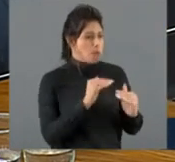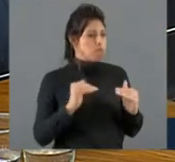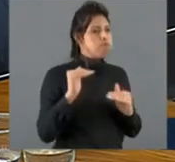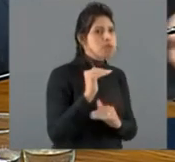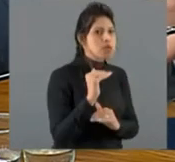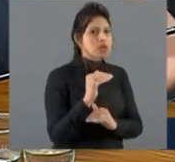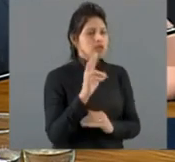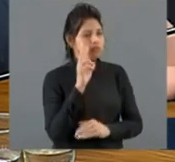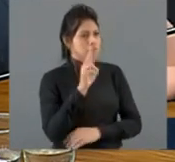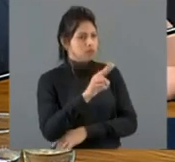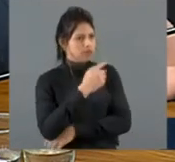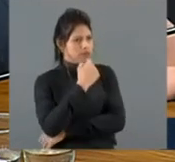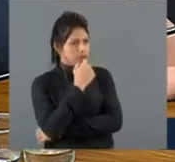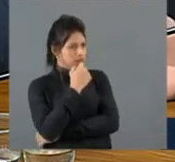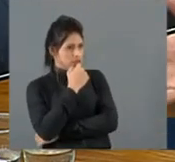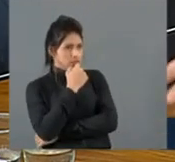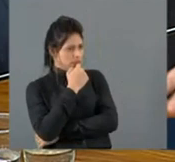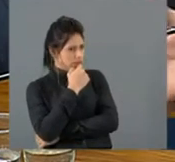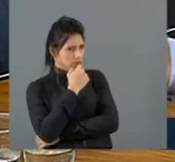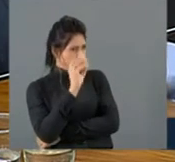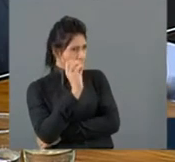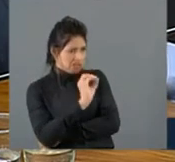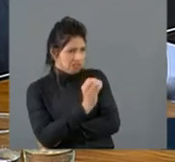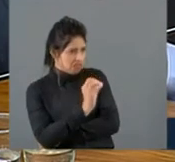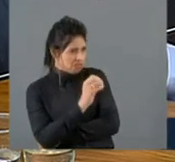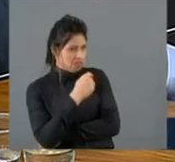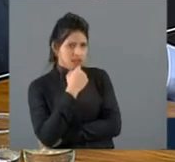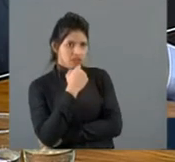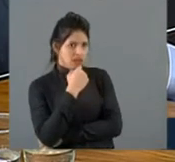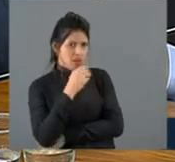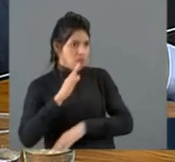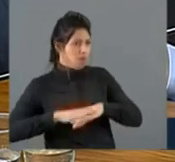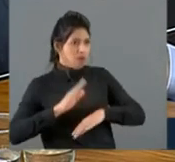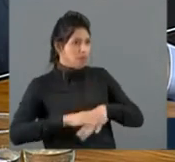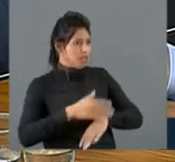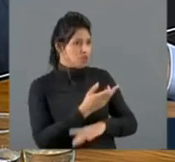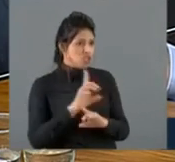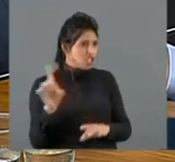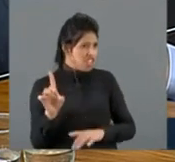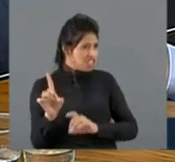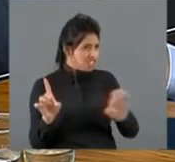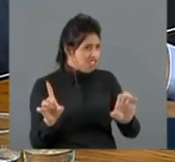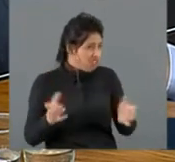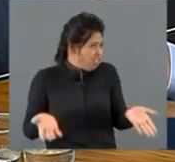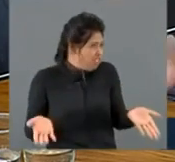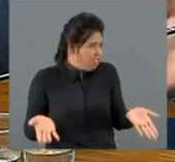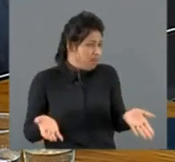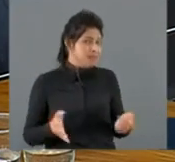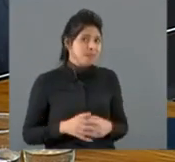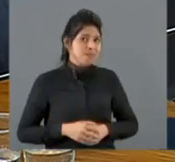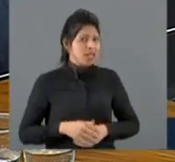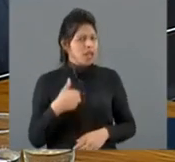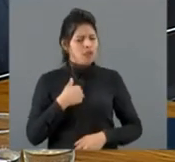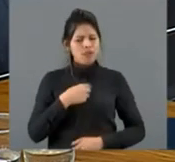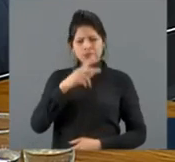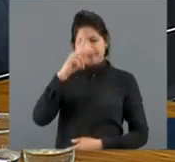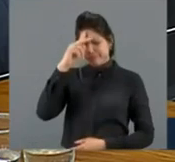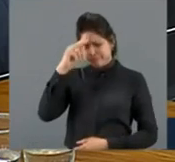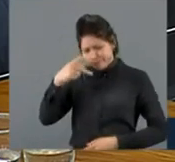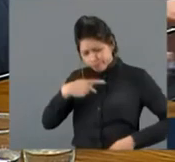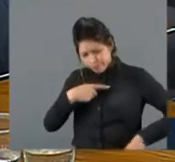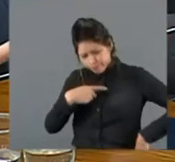gente não está vendo nenhuma solidariedade num momento em que não deveríamos nos dividir entre direita e esquerda. Eu fico me perguntando, como